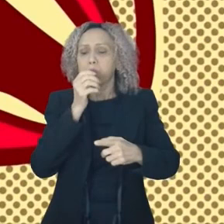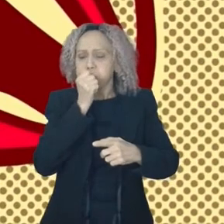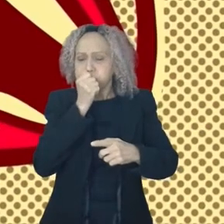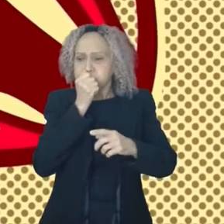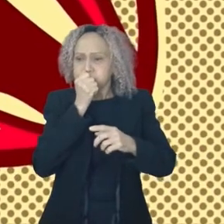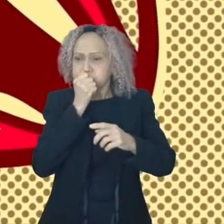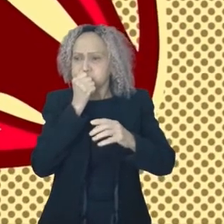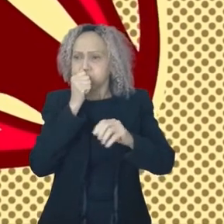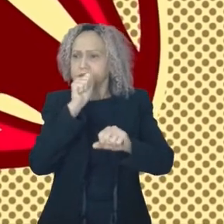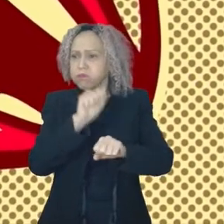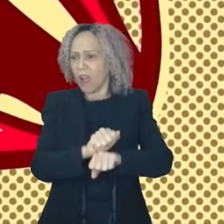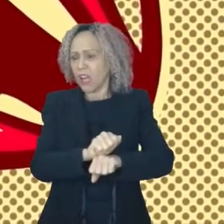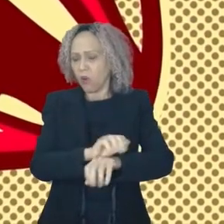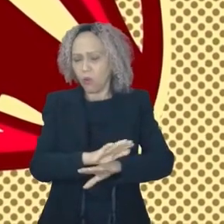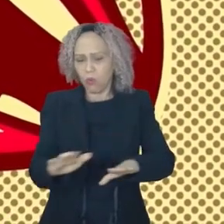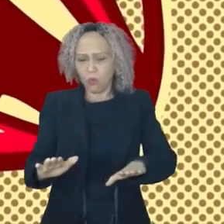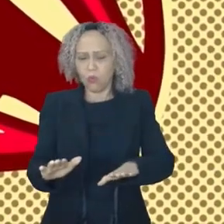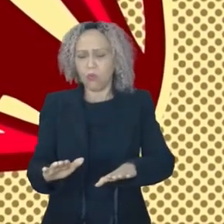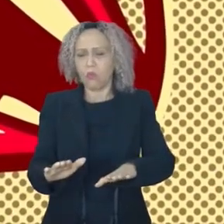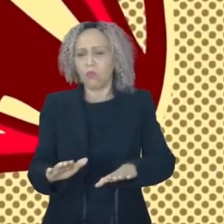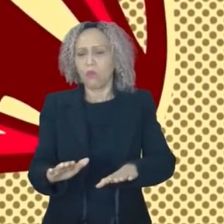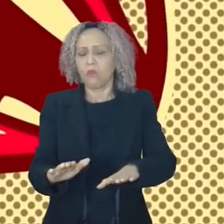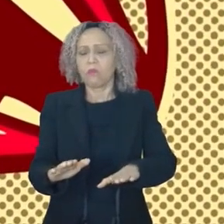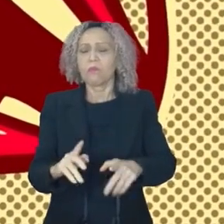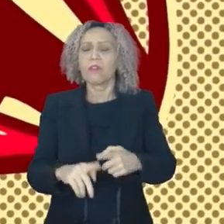agora eu vou falar.